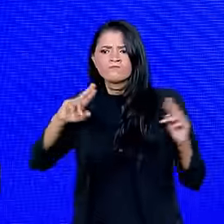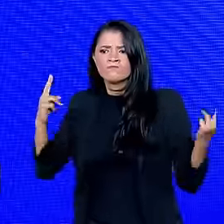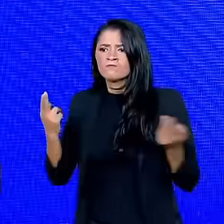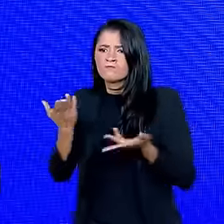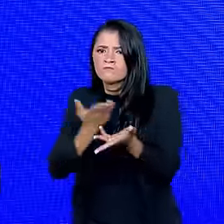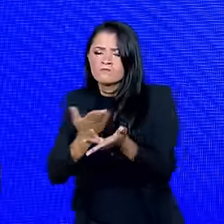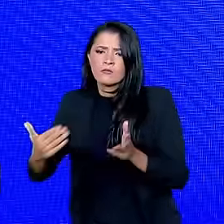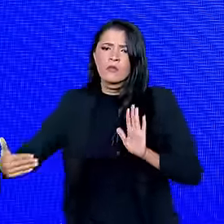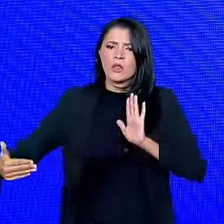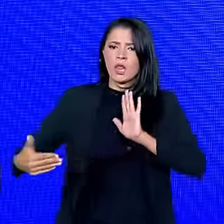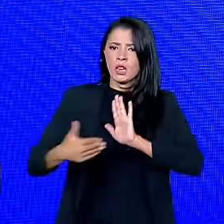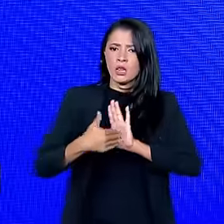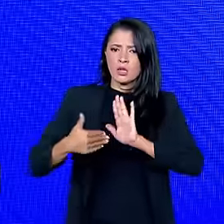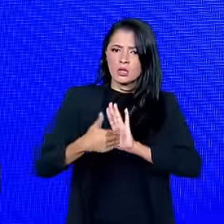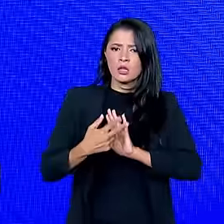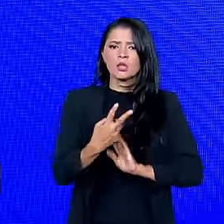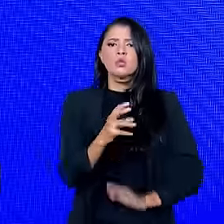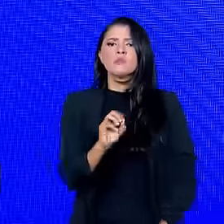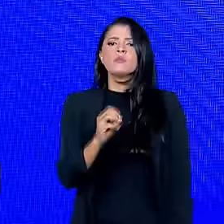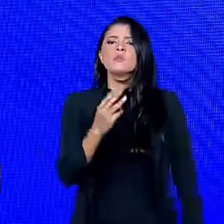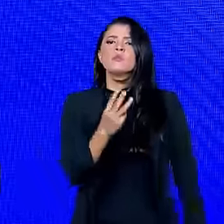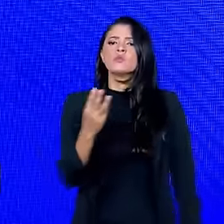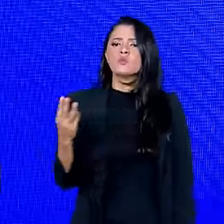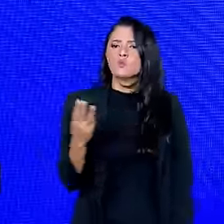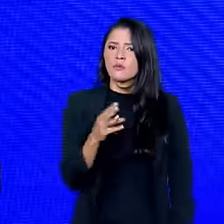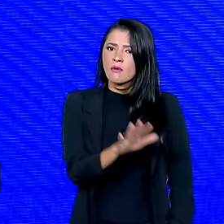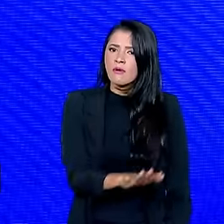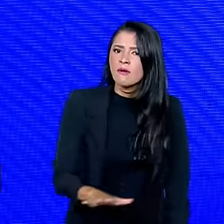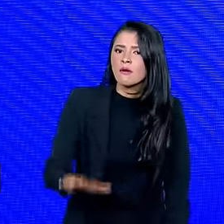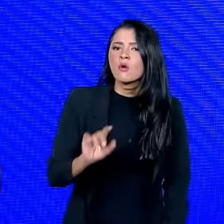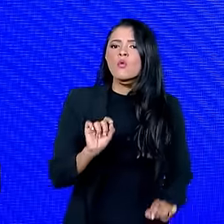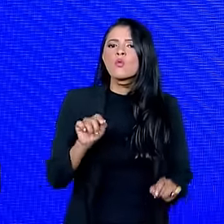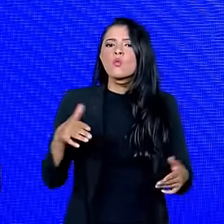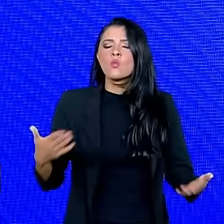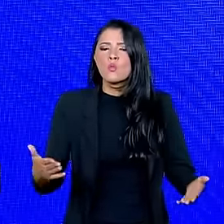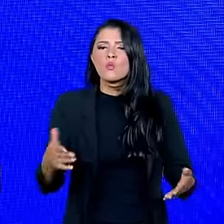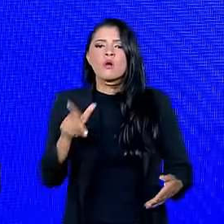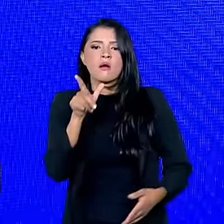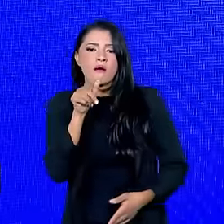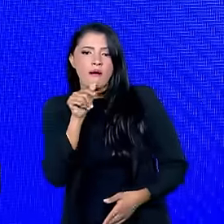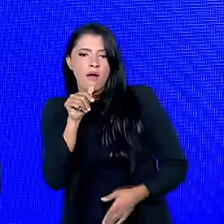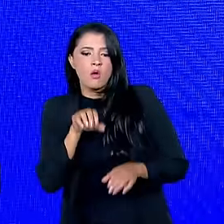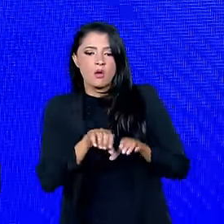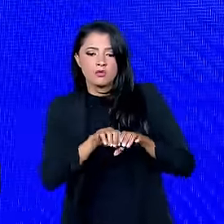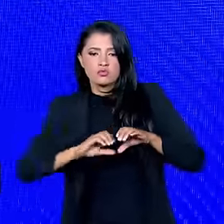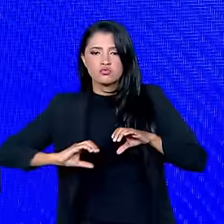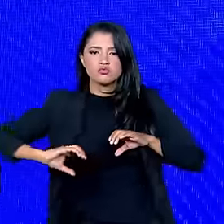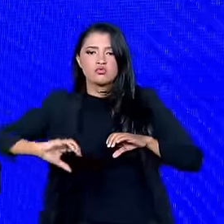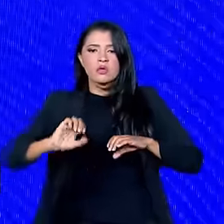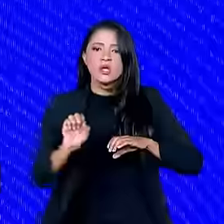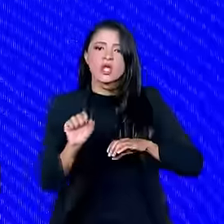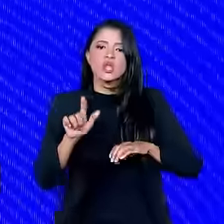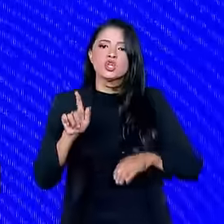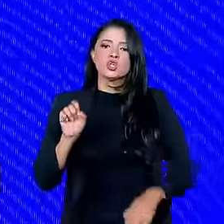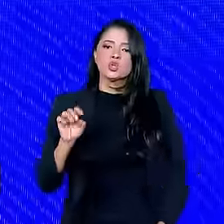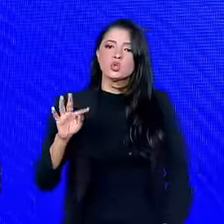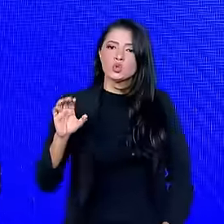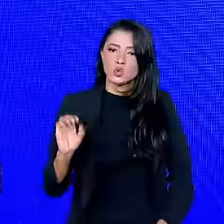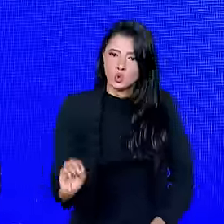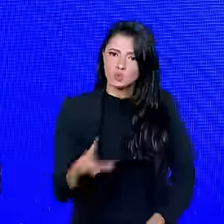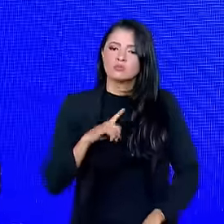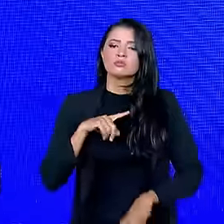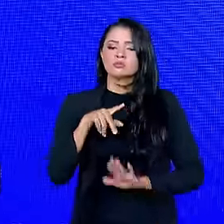até 2033, é a área de água e esgoto, também com projetos de PPP e